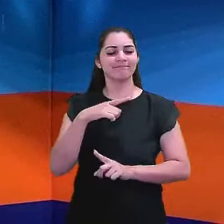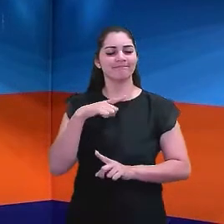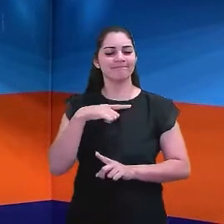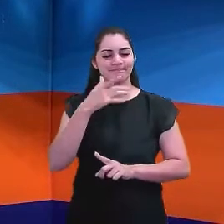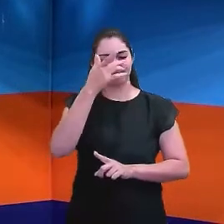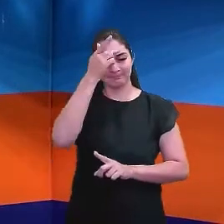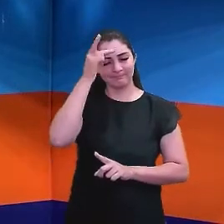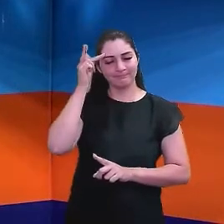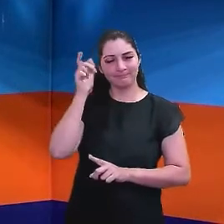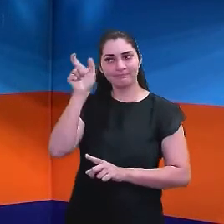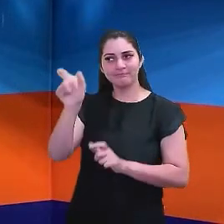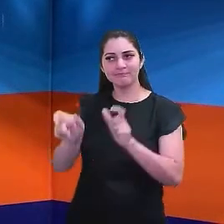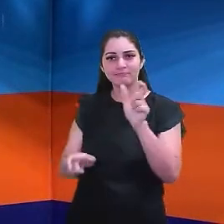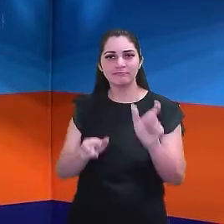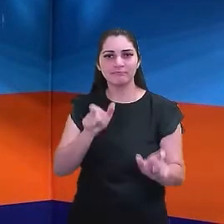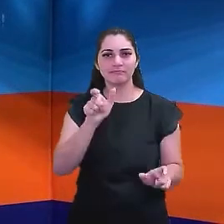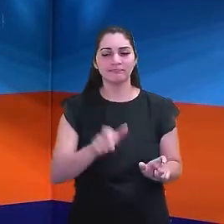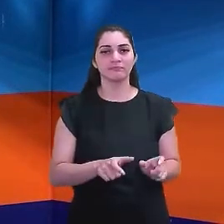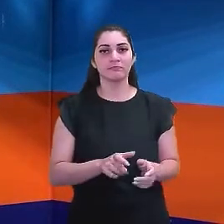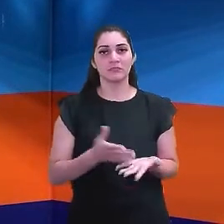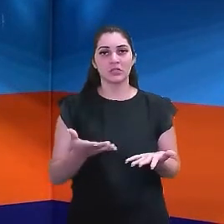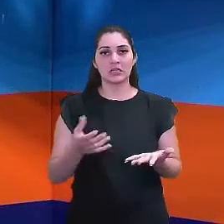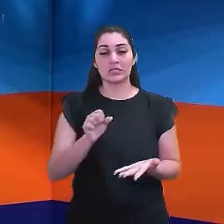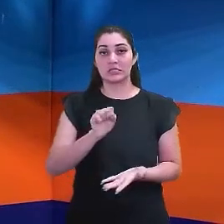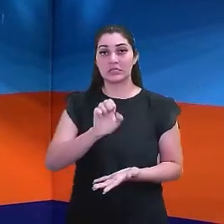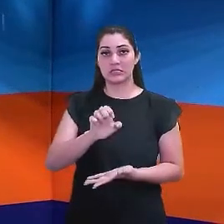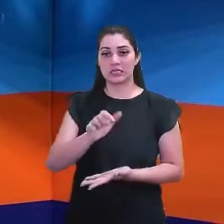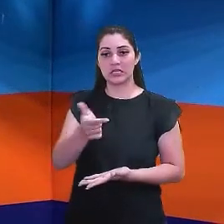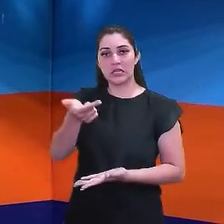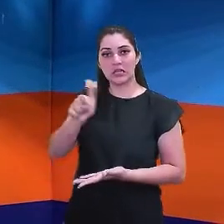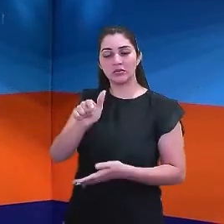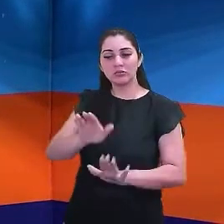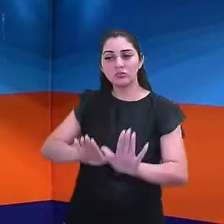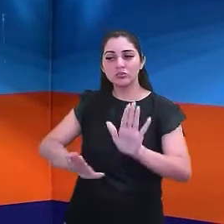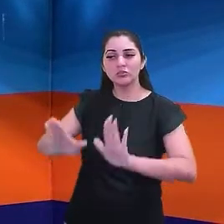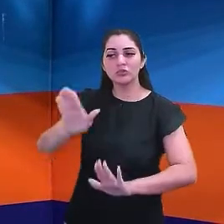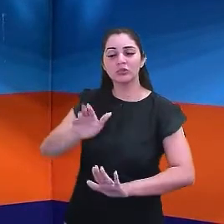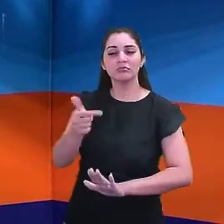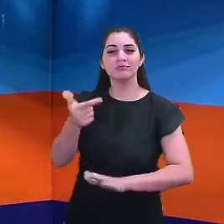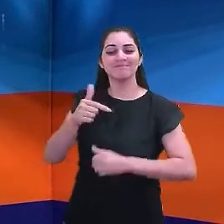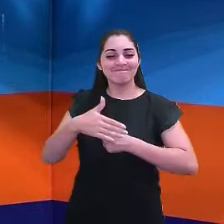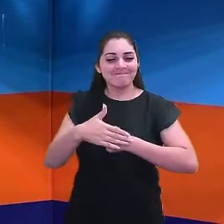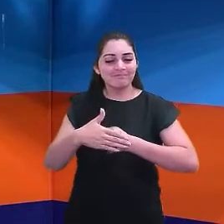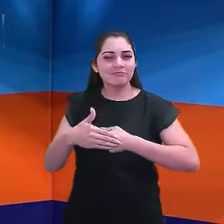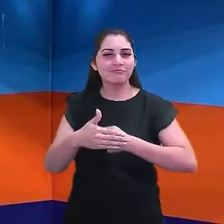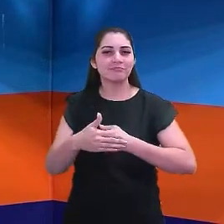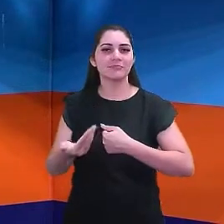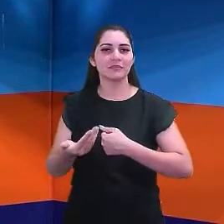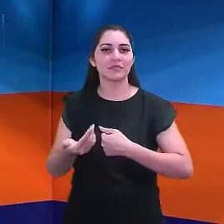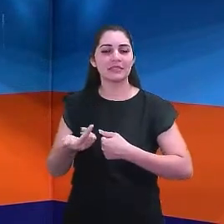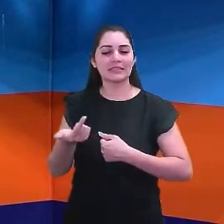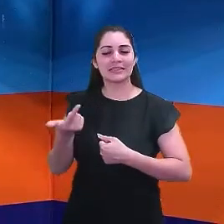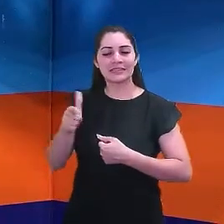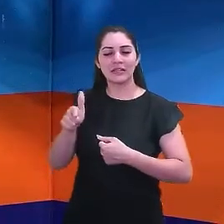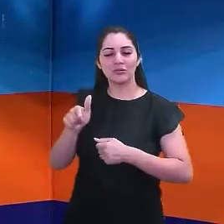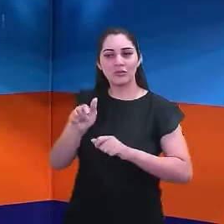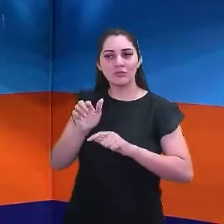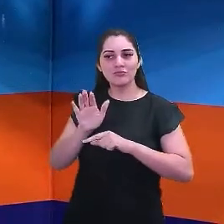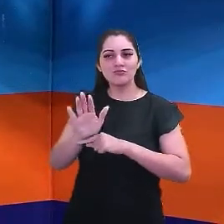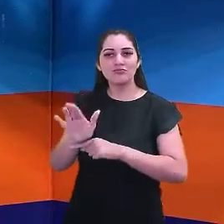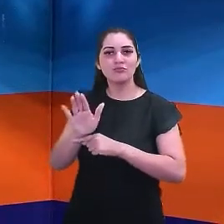pessoas que, se a gente não tem o cuidado, se a gente não tem a sensibilidade, se a gente não tem uma assistência